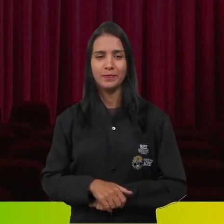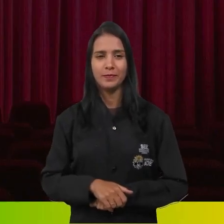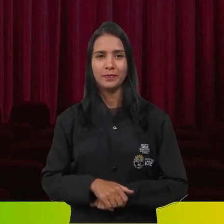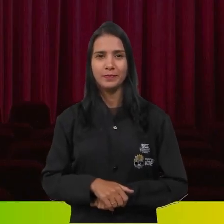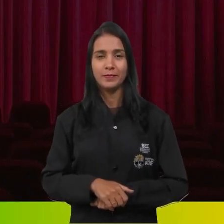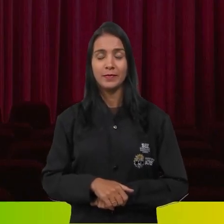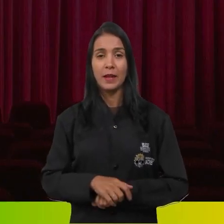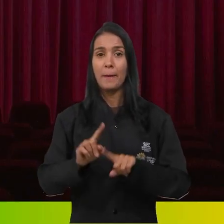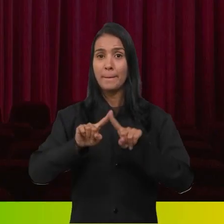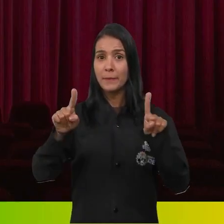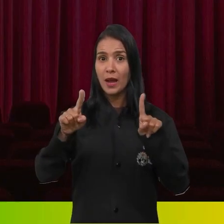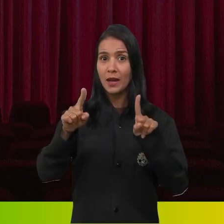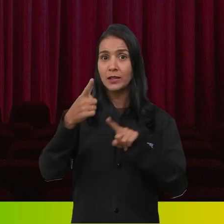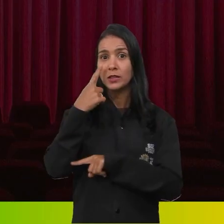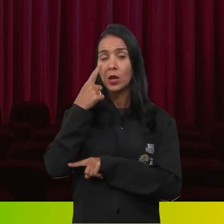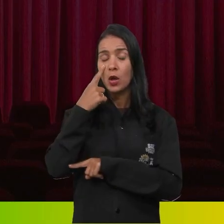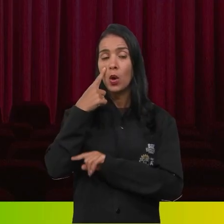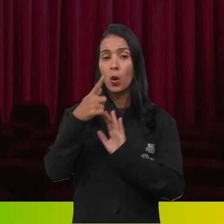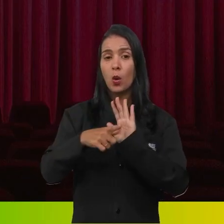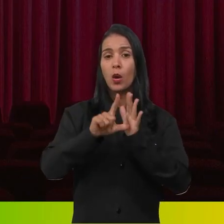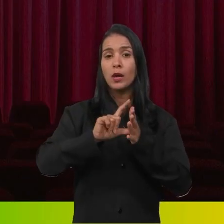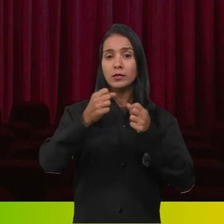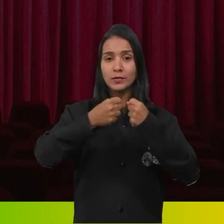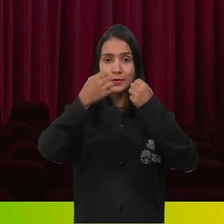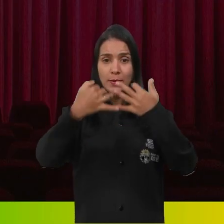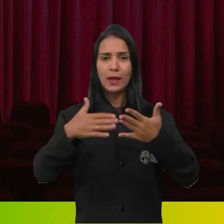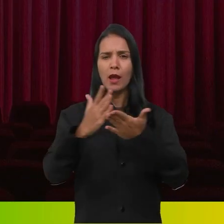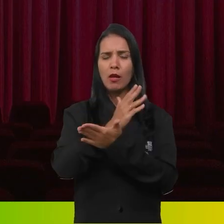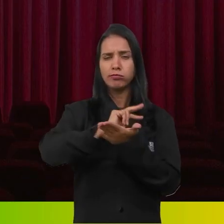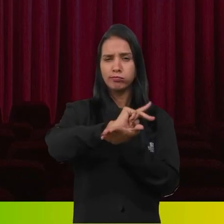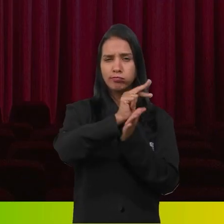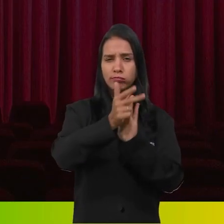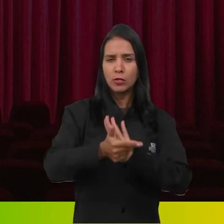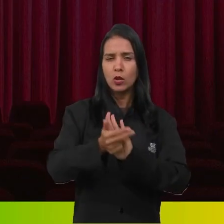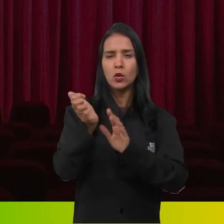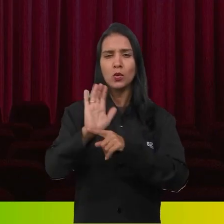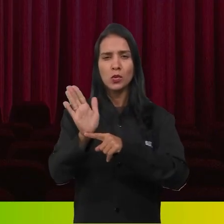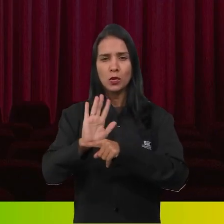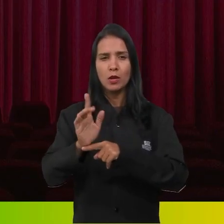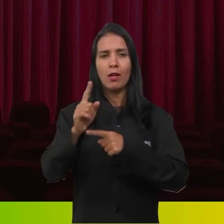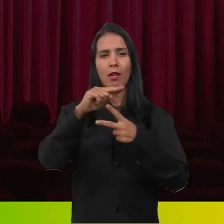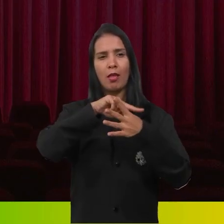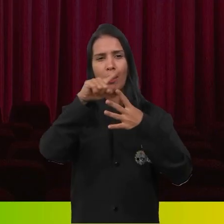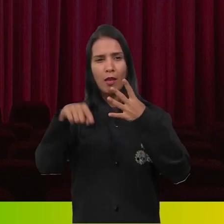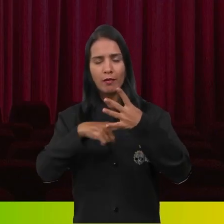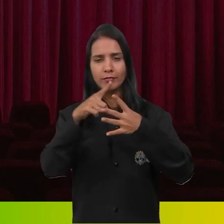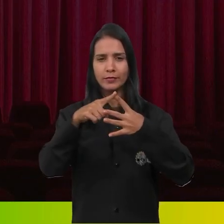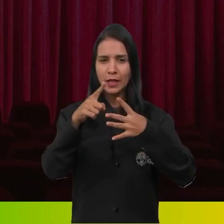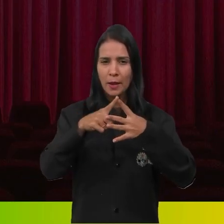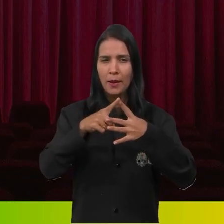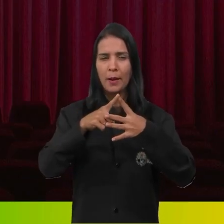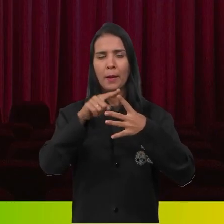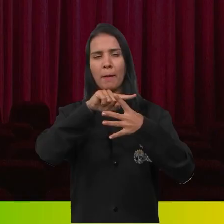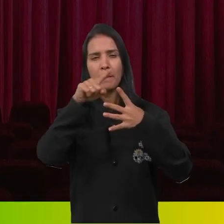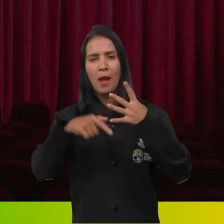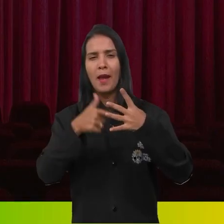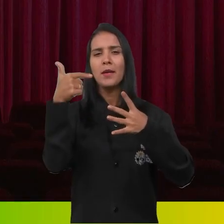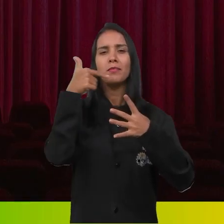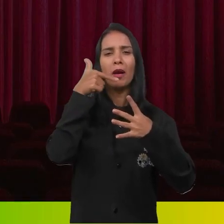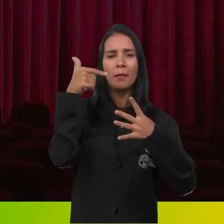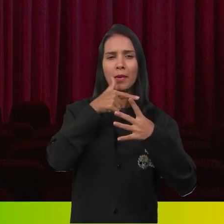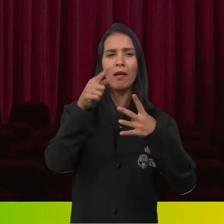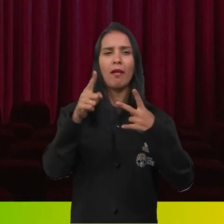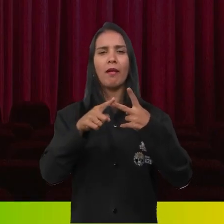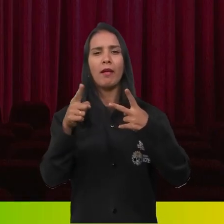dos principais gêneros que a gente falou agora há pouco, como as chanchadas, o cinema novo, as comédias